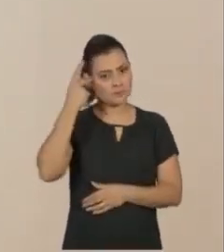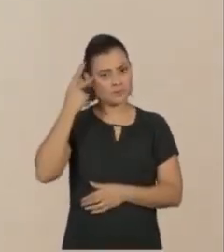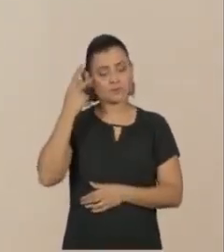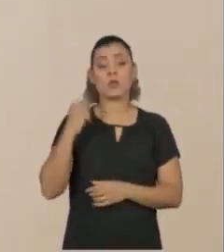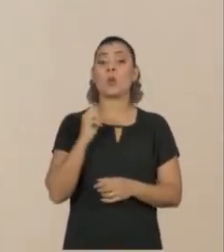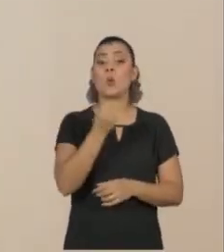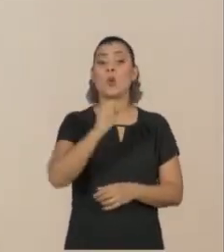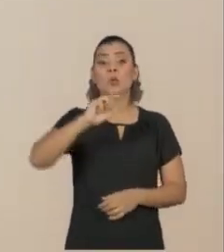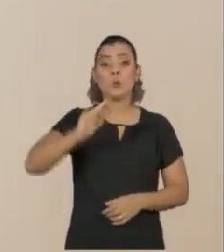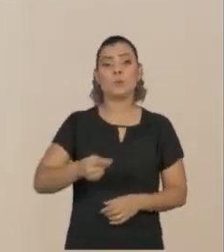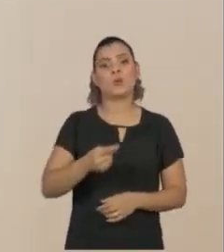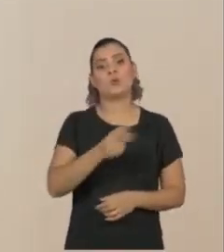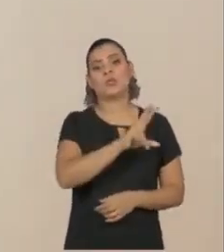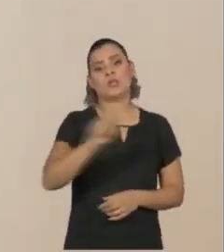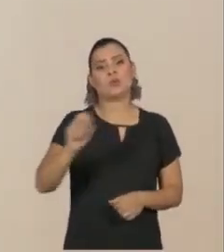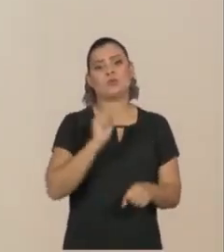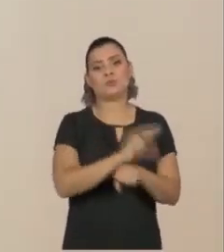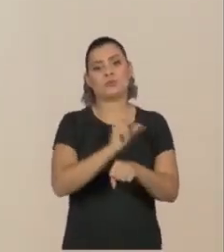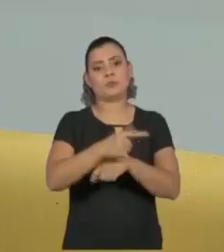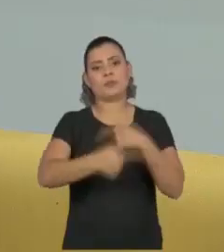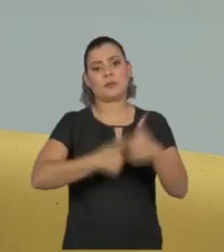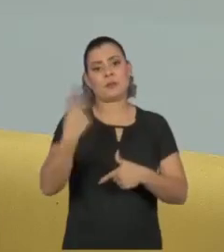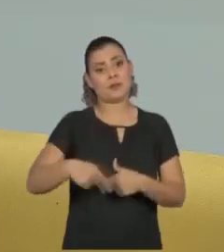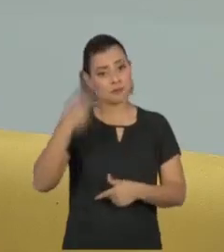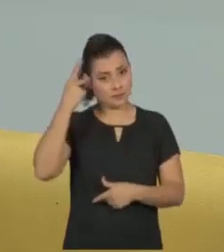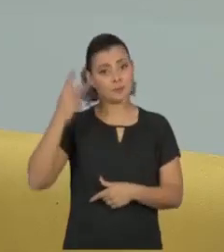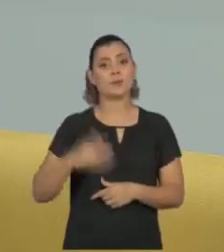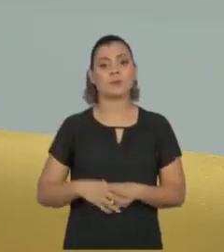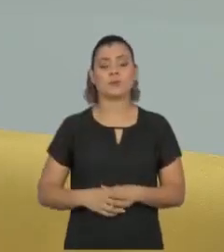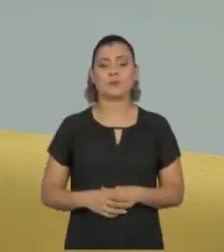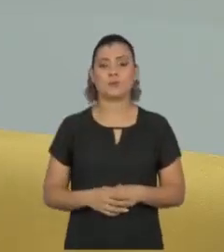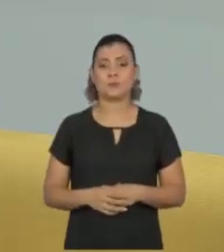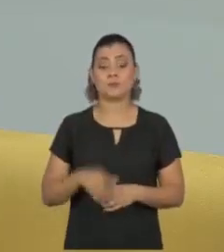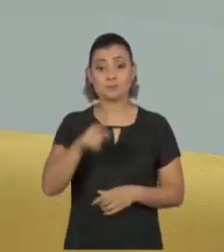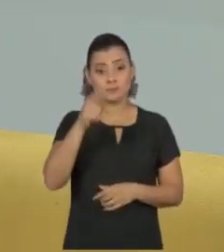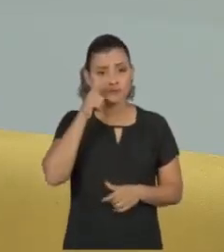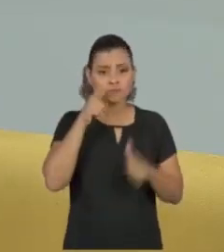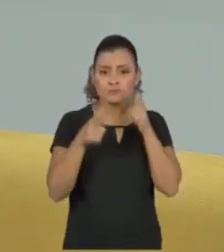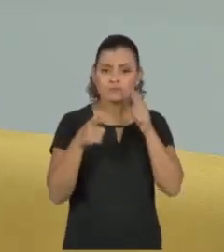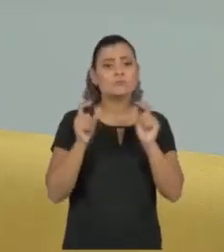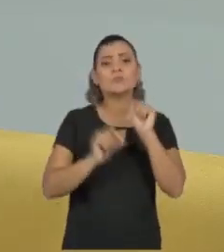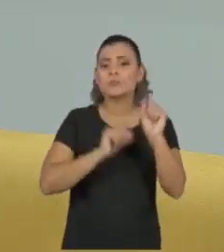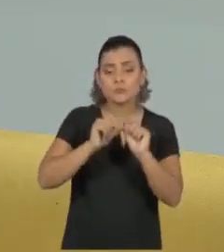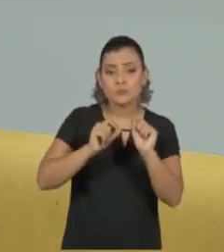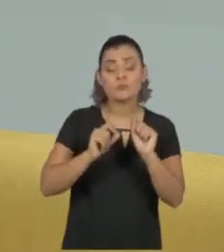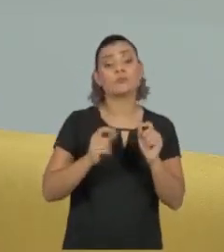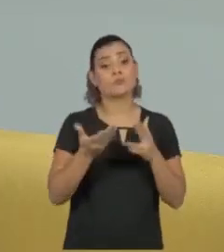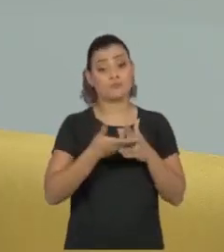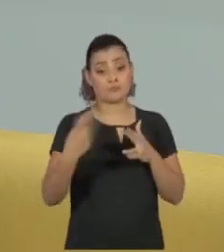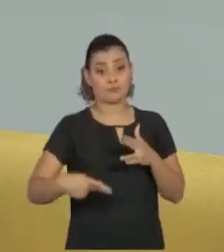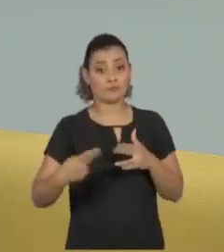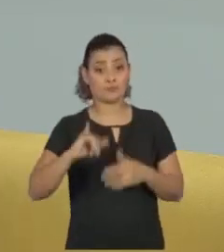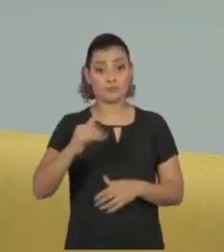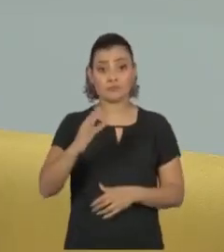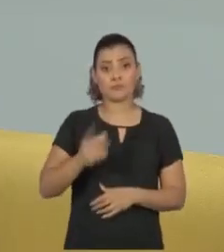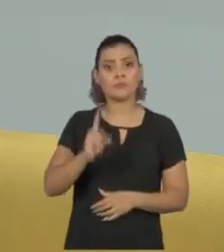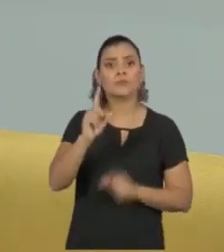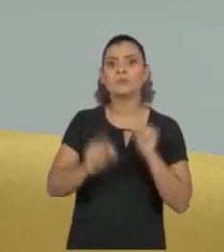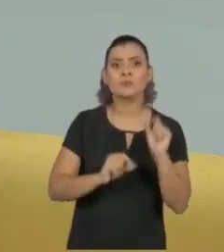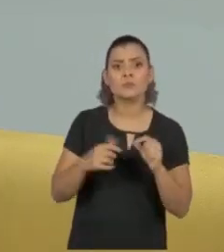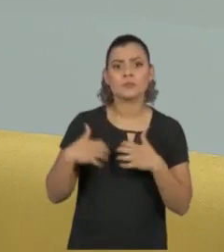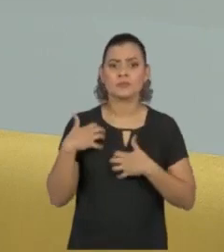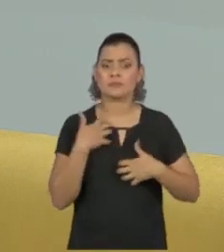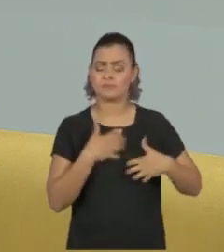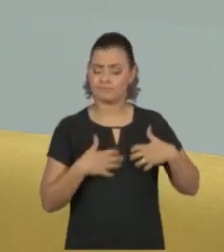de 8.500 empregos em São Paulo. E você vai ver depois do intervalo aqui no JC1, Angústia